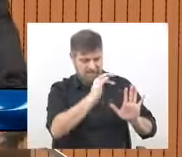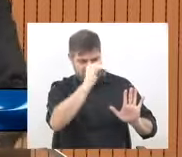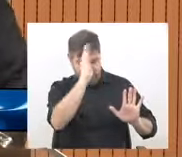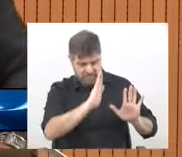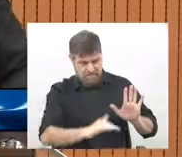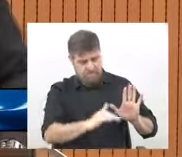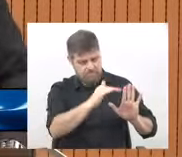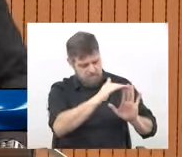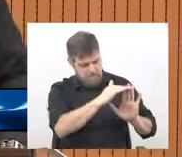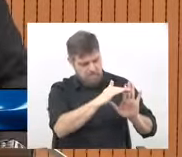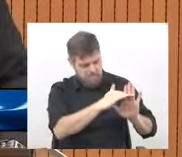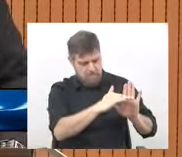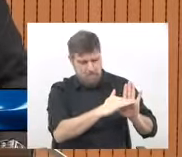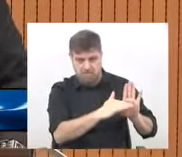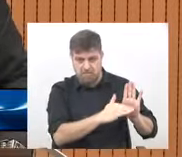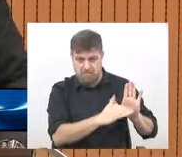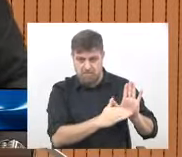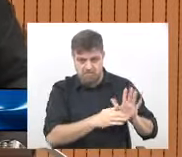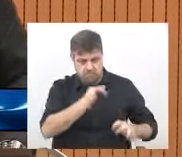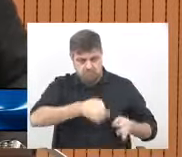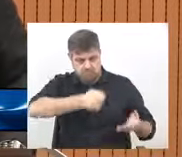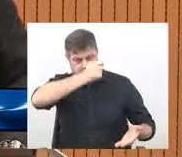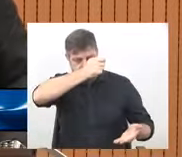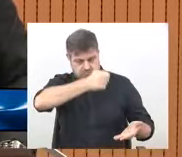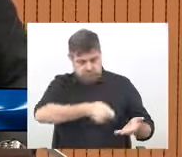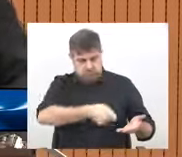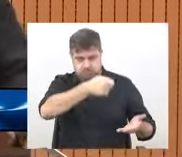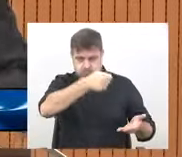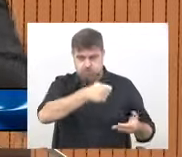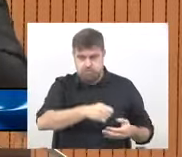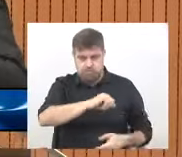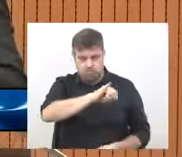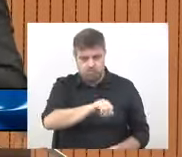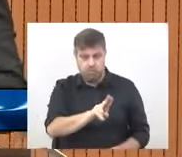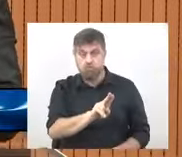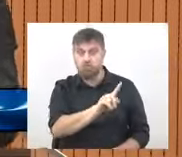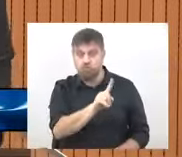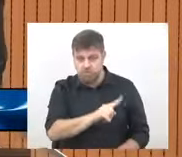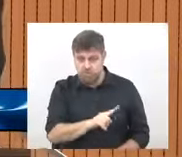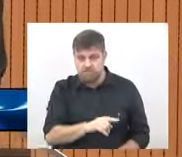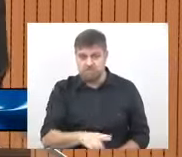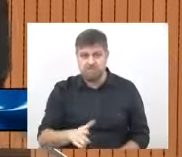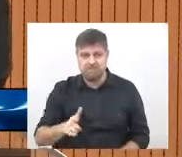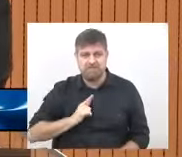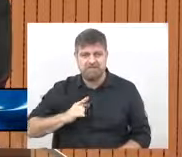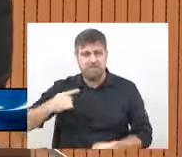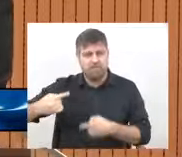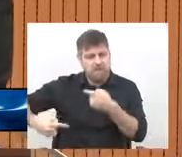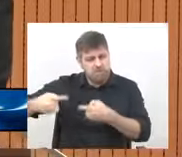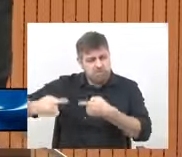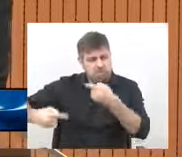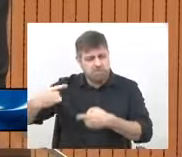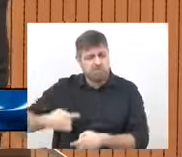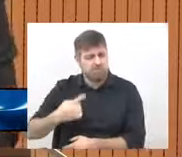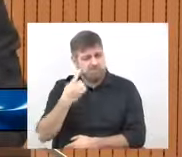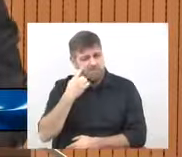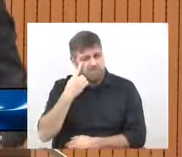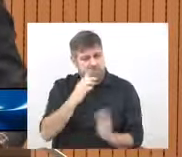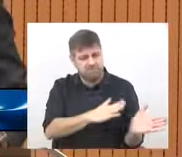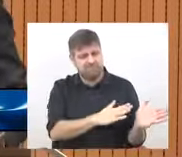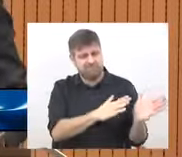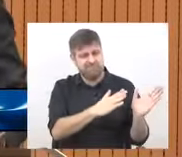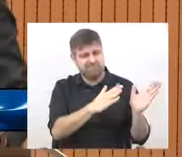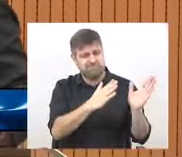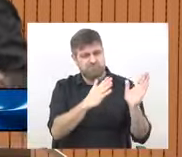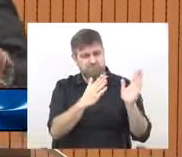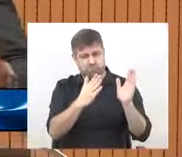Constituição Federal. Esses são os juízes garantistas. E uma discussão que a gente viu muito e que a